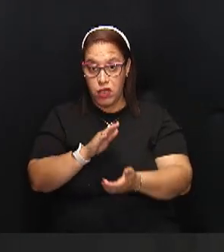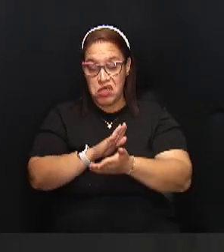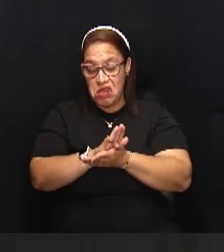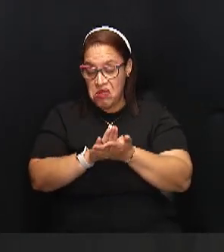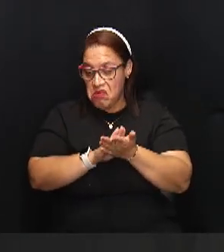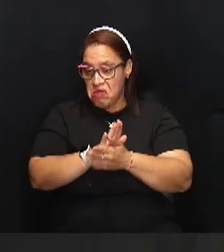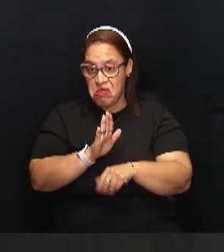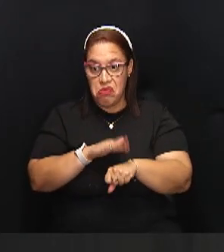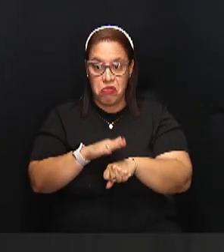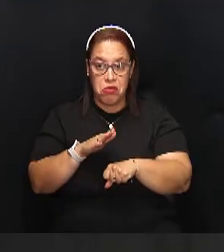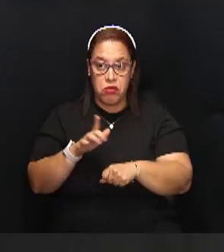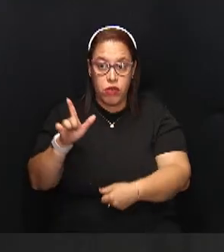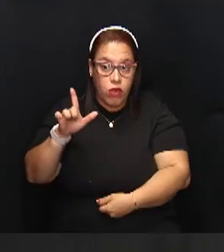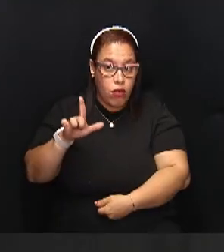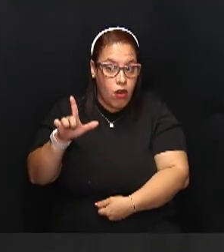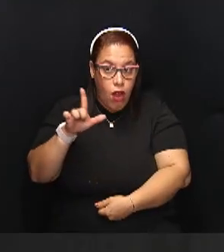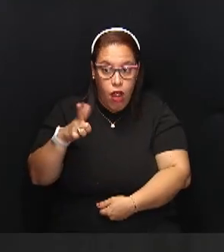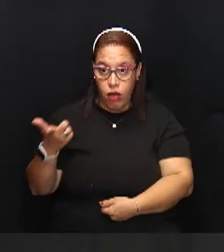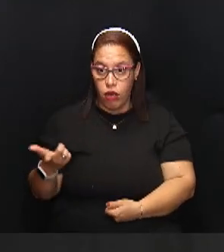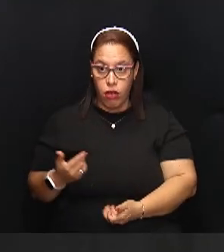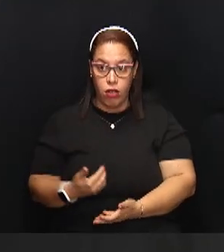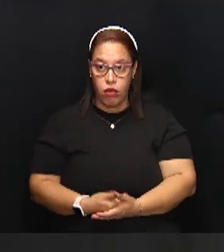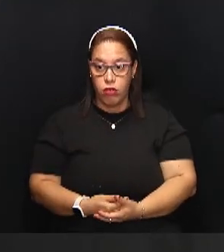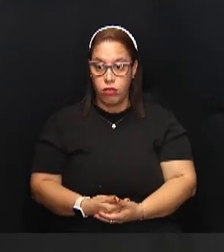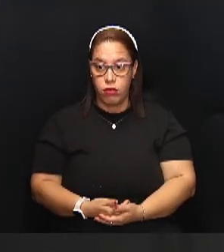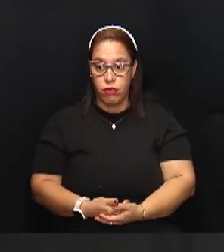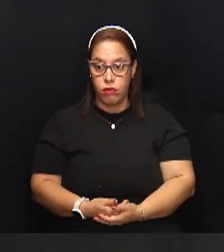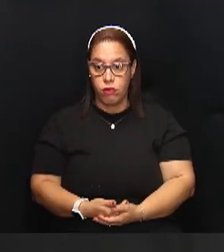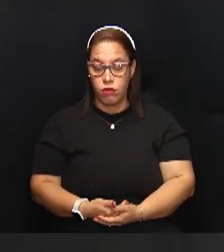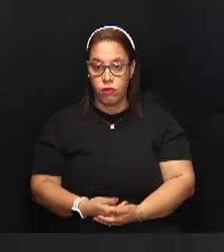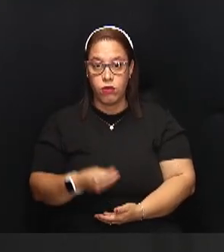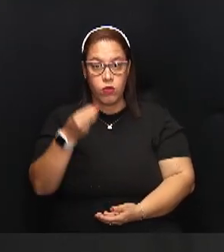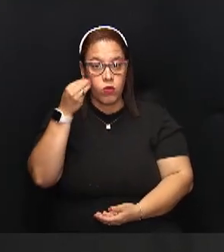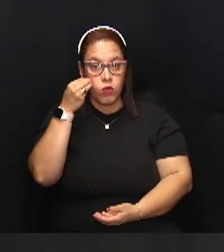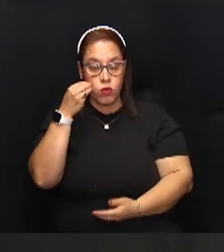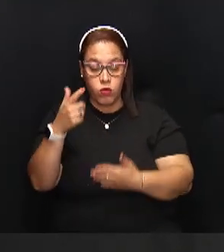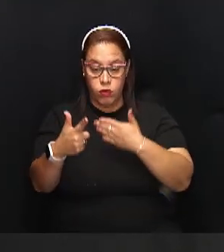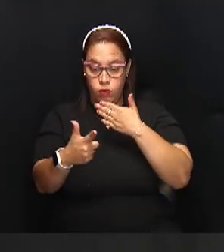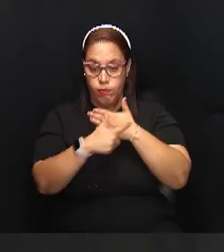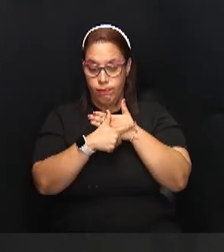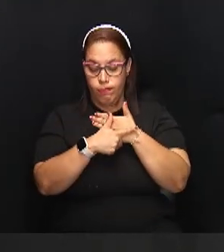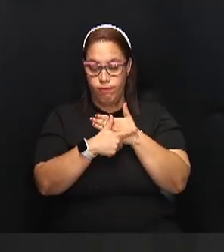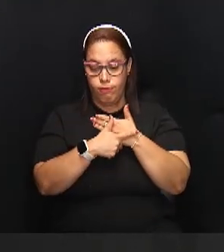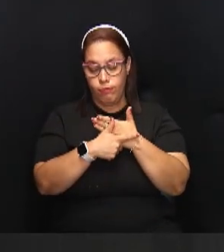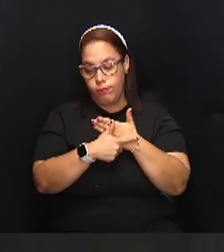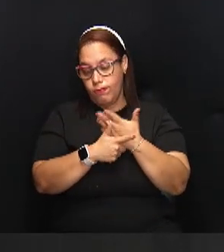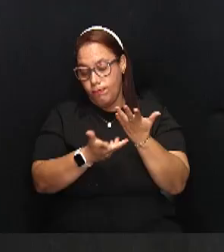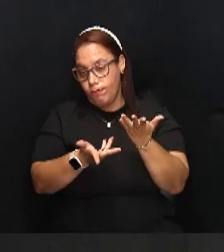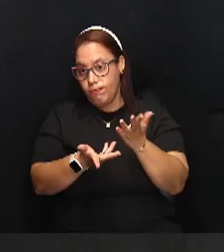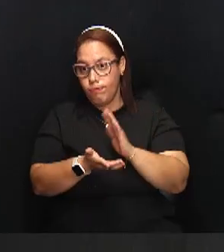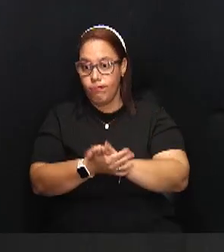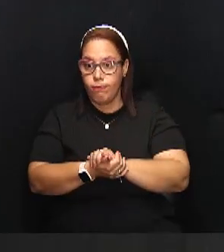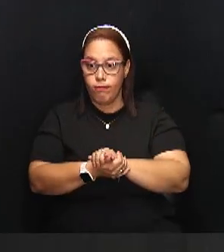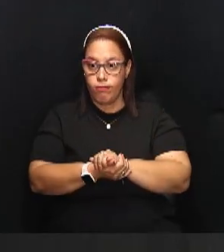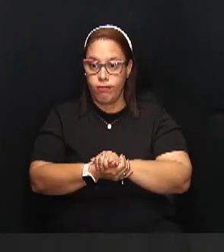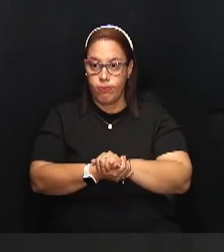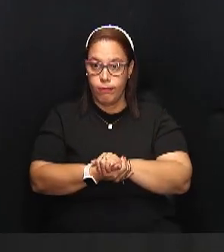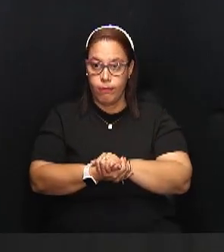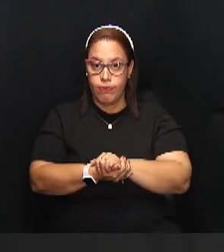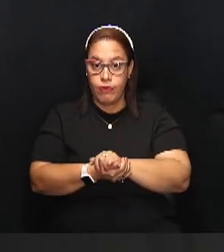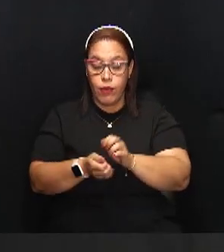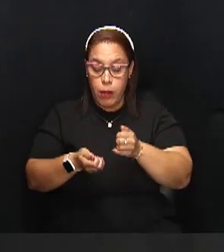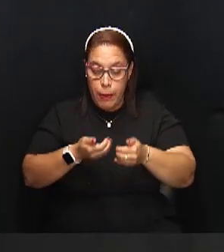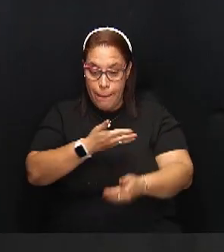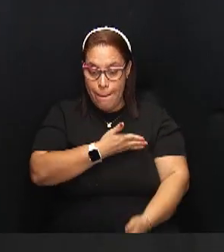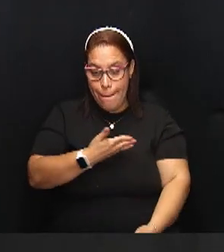mais lógico, óbvio, de que eu tentar colocar isso no papel, fazendo com que isso se tornasse